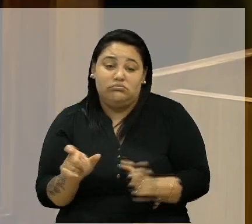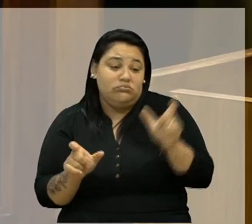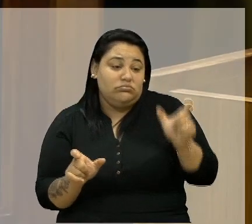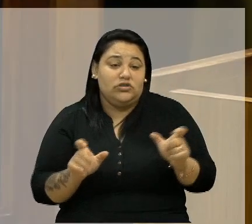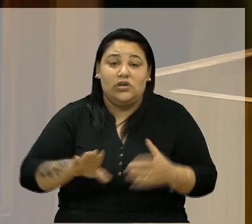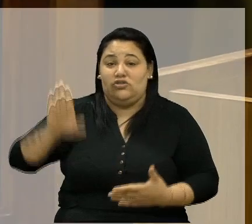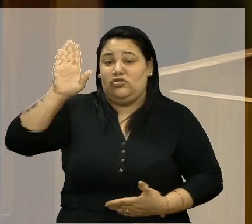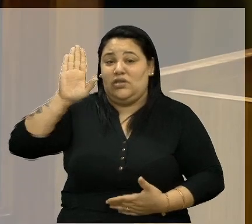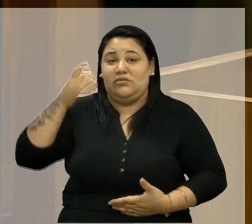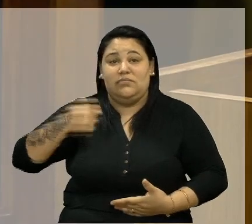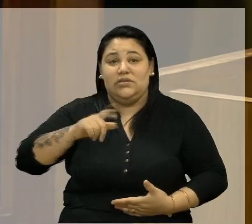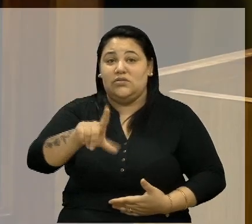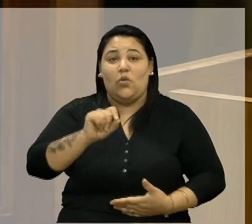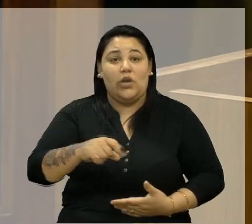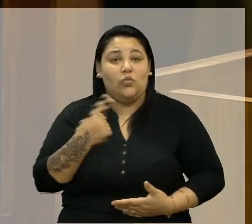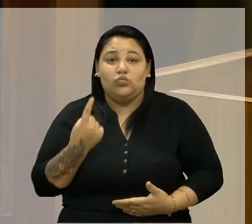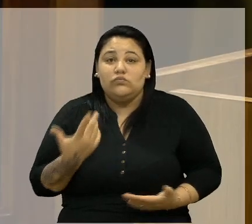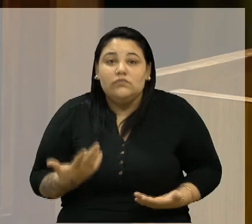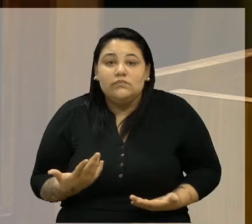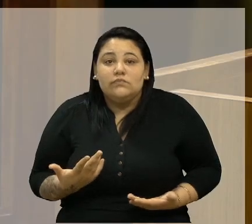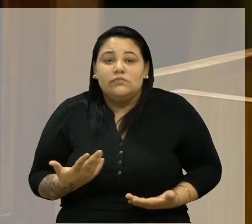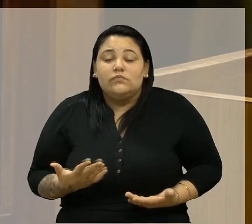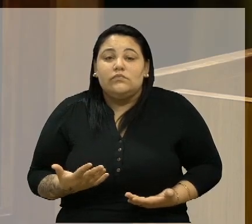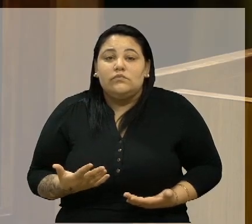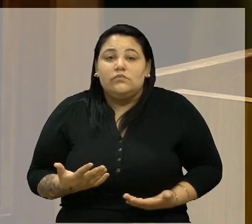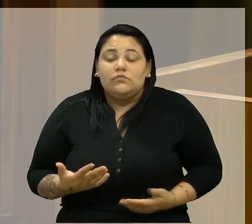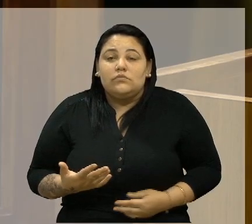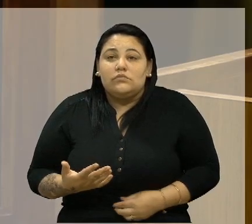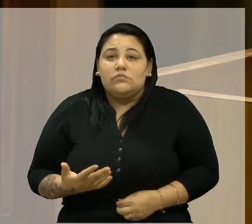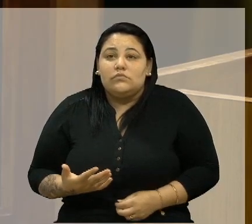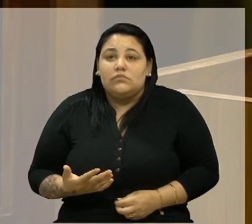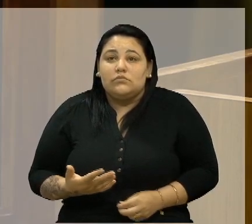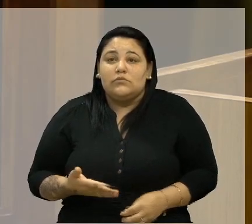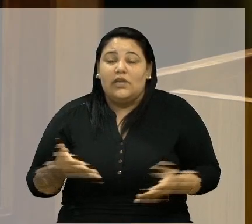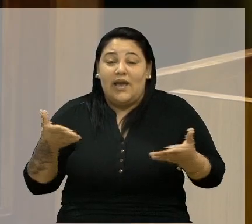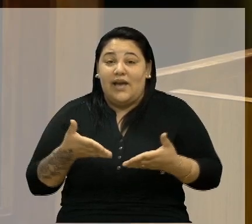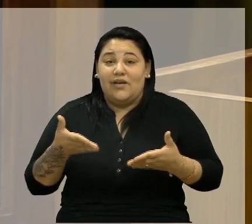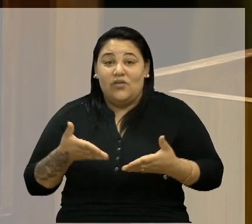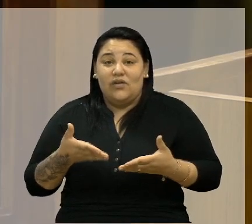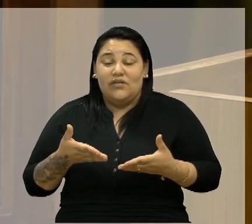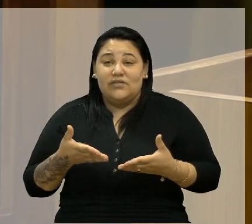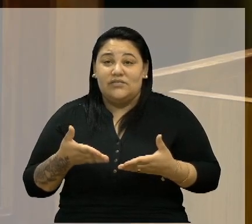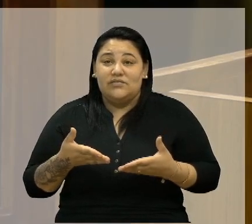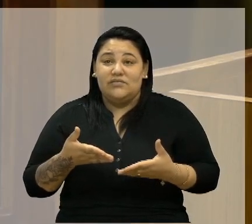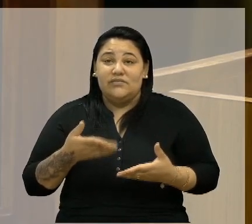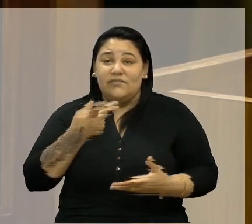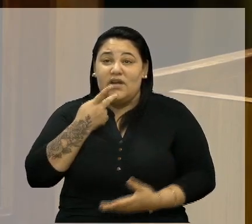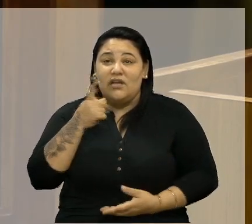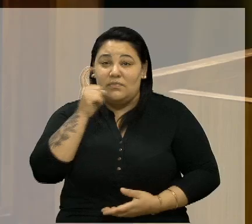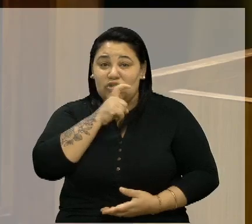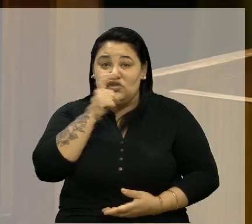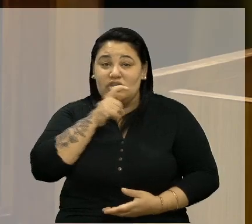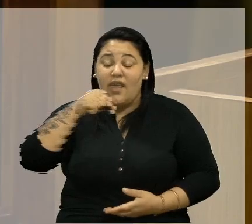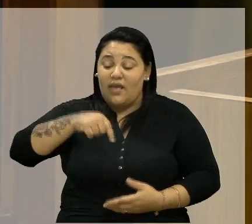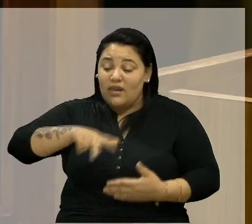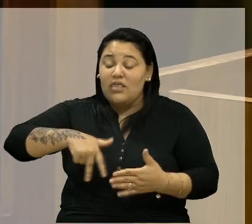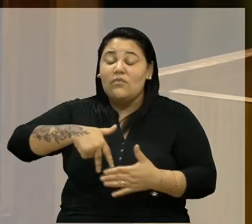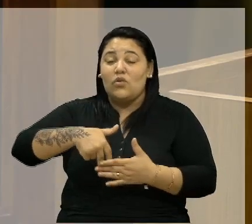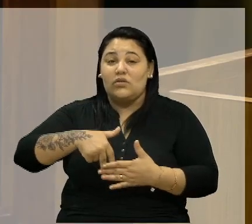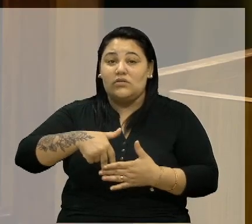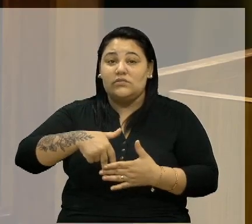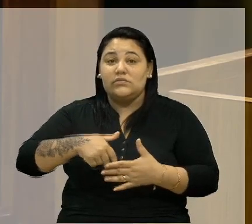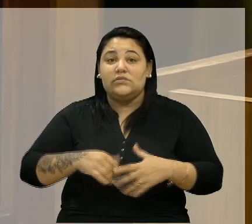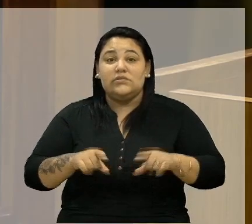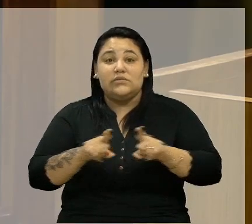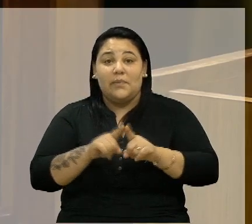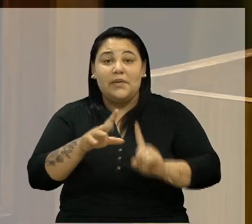escolha. Agora, muita inverdades, vamos dizer assim, são faladas nessa tribuna.